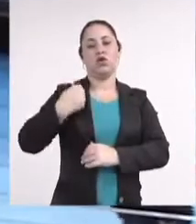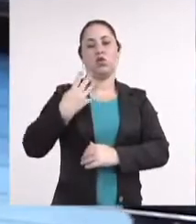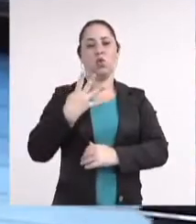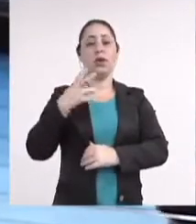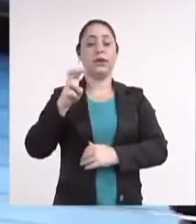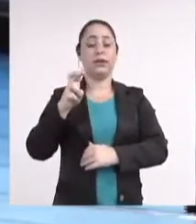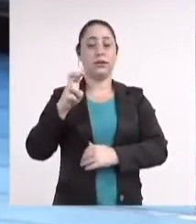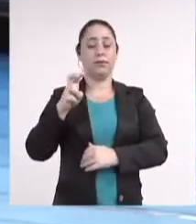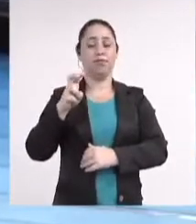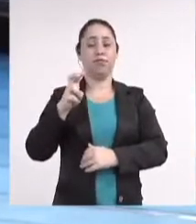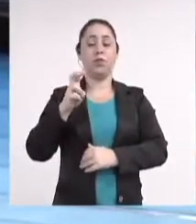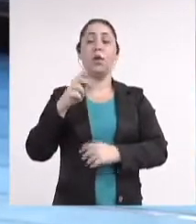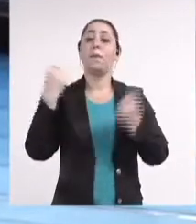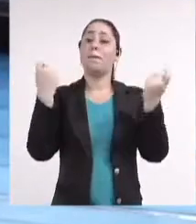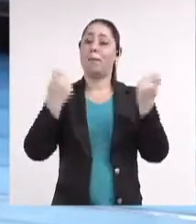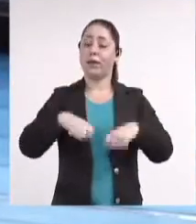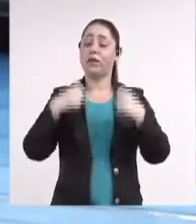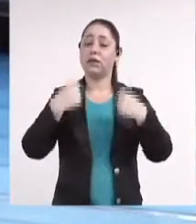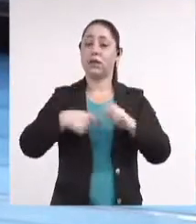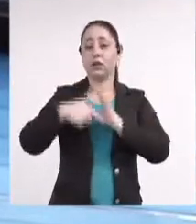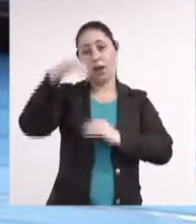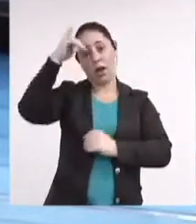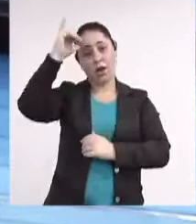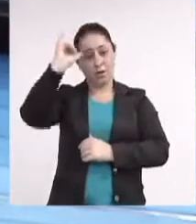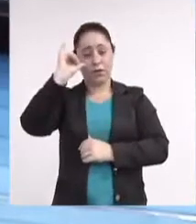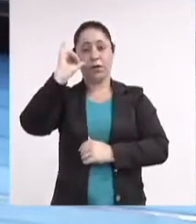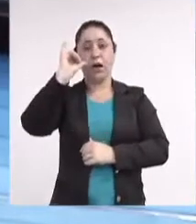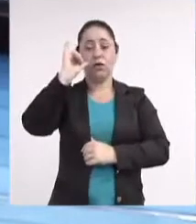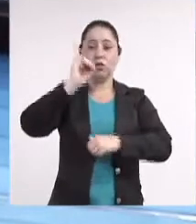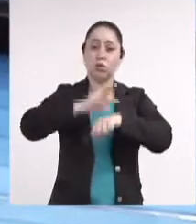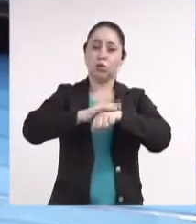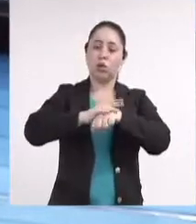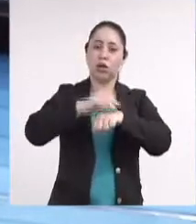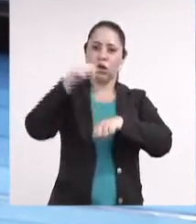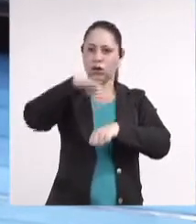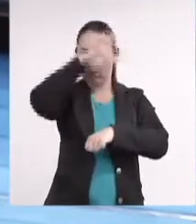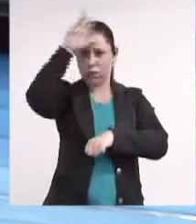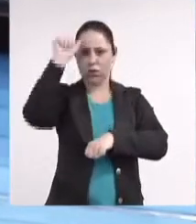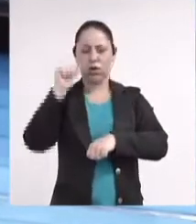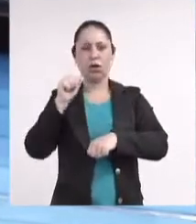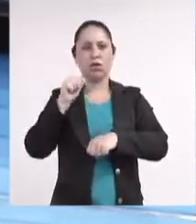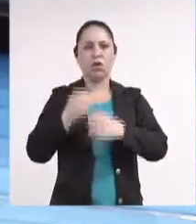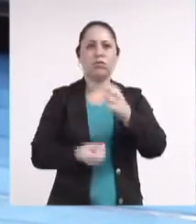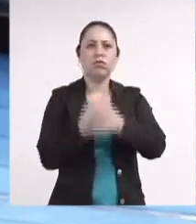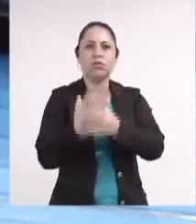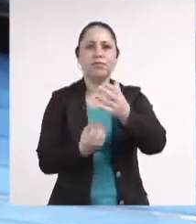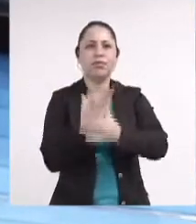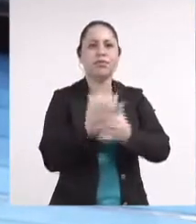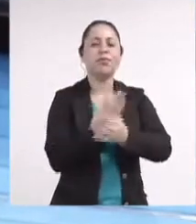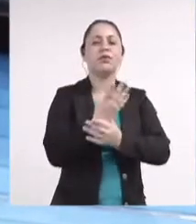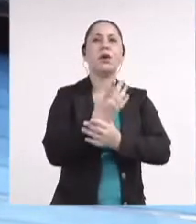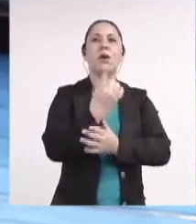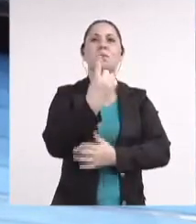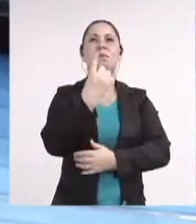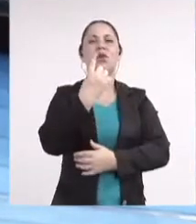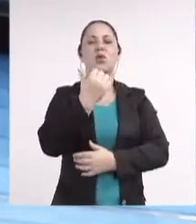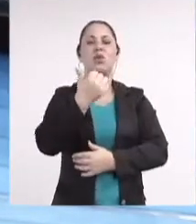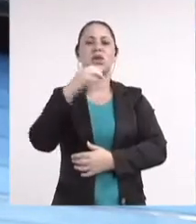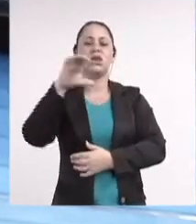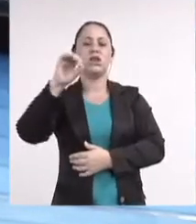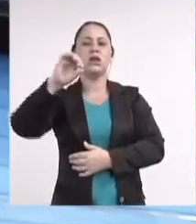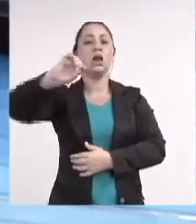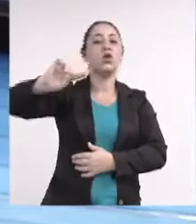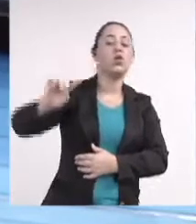isso a necessidade de se prevenir. Em Mato Grosso do Sul, estima-se que apareça por ano cerca de 1.100 novos